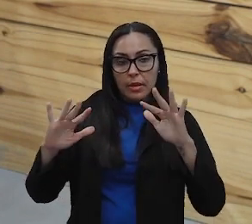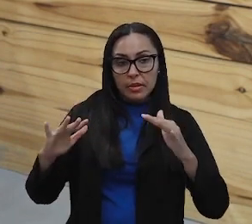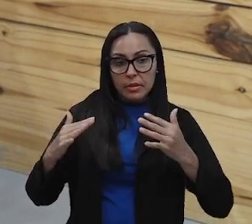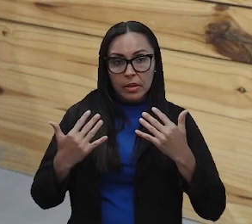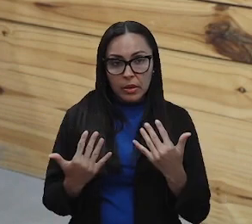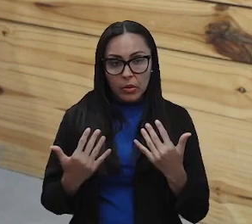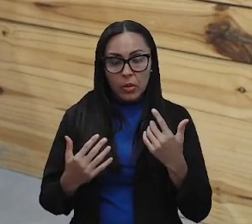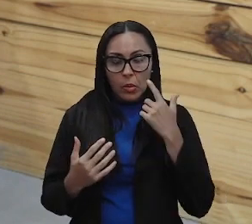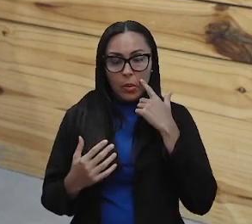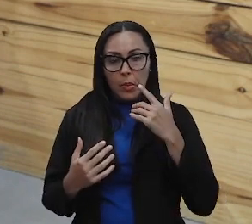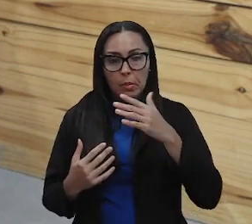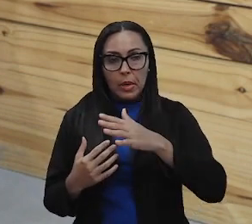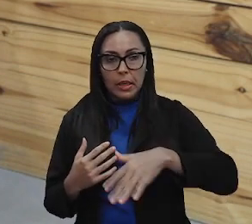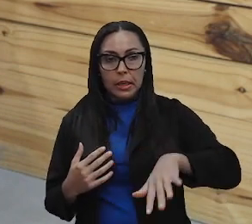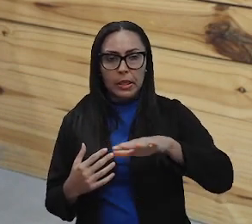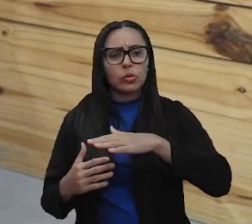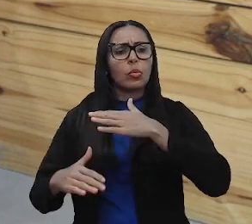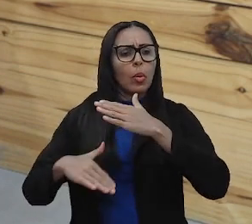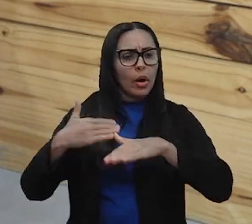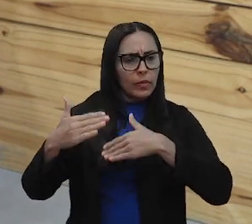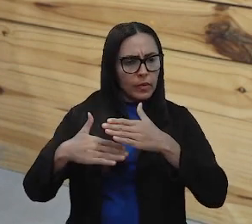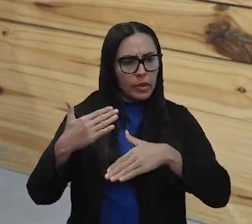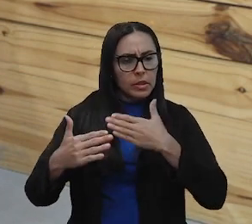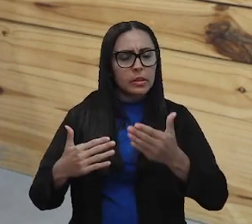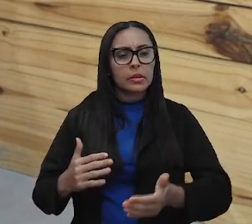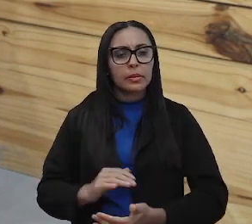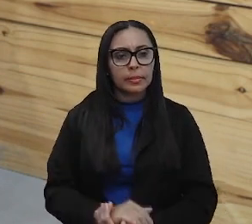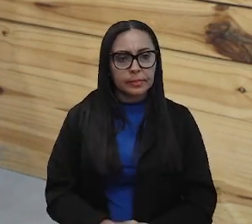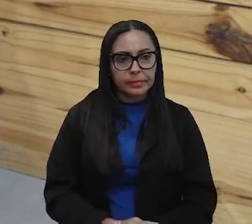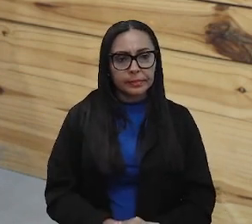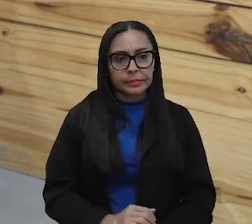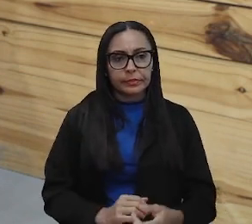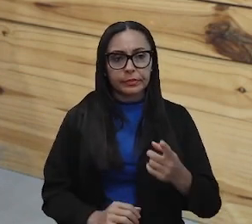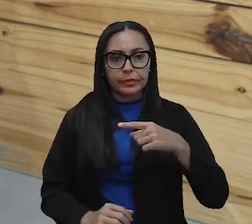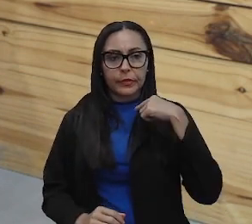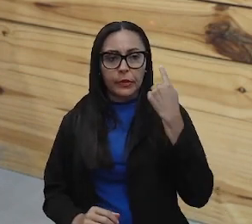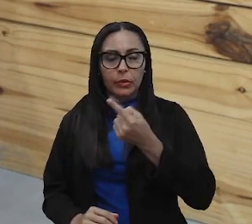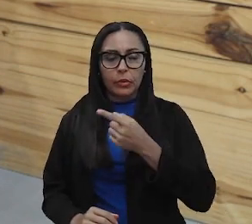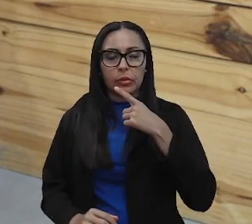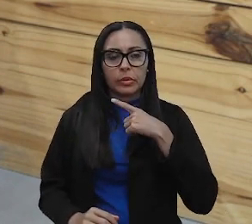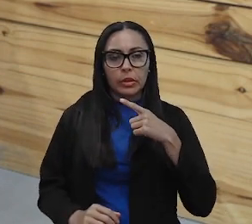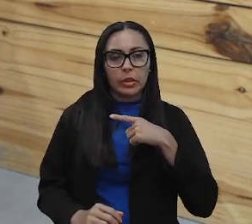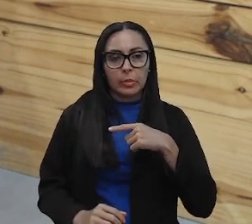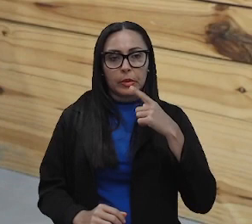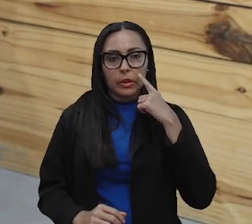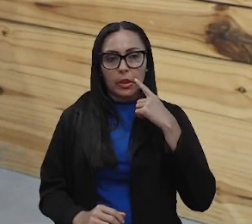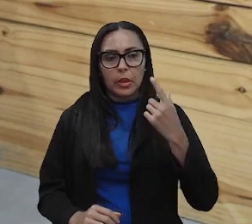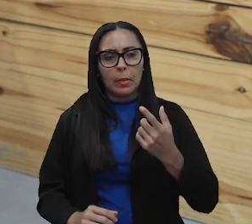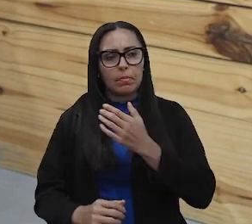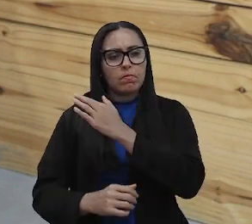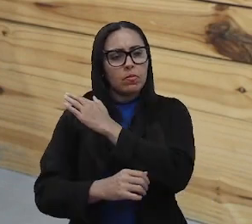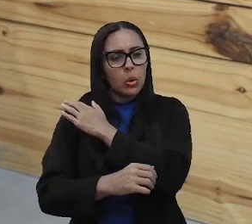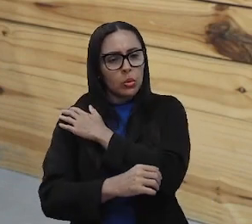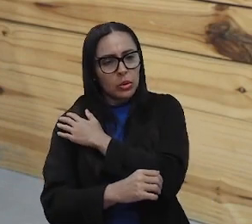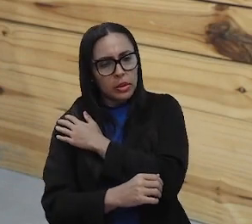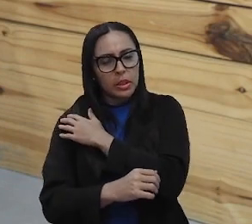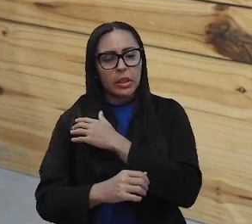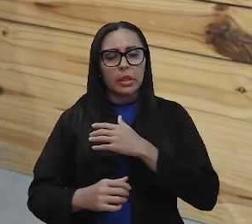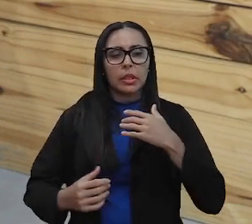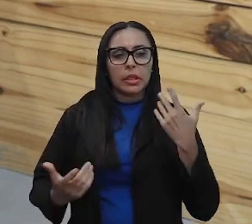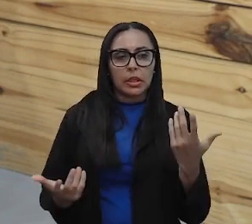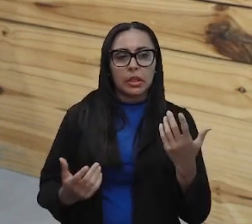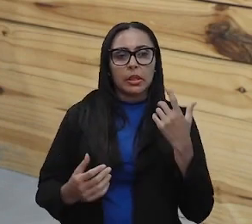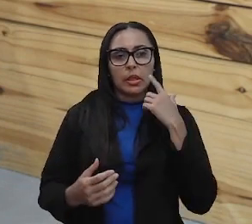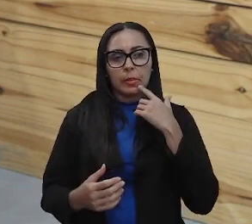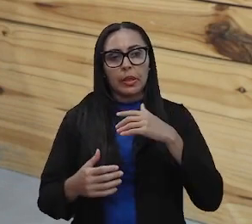que os estágios não se avancem na doença, né? Certo. Nós temos várias doenças, temos a bursite, a tendinite, nós temos os